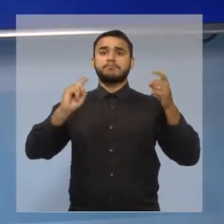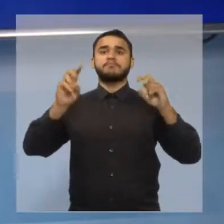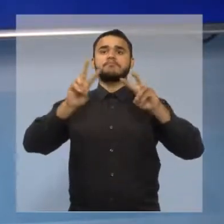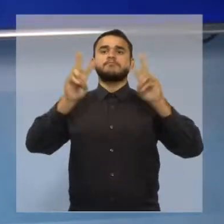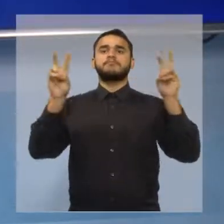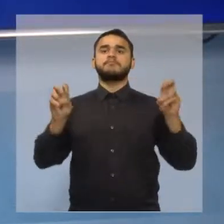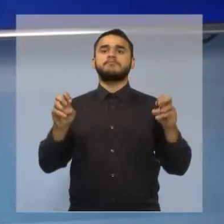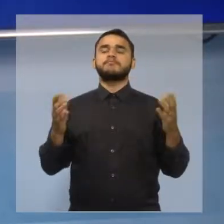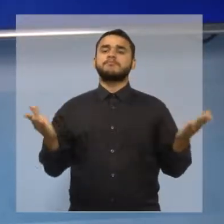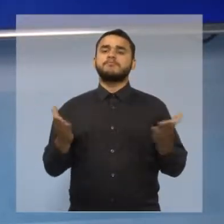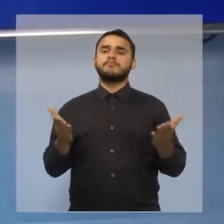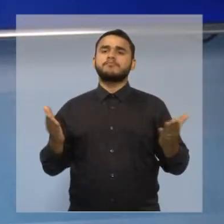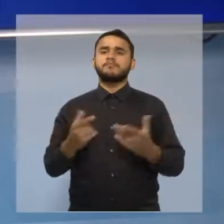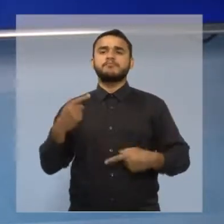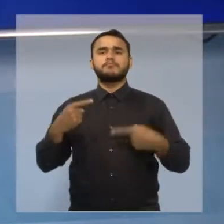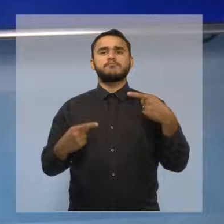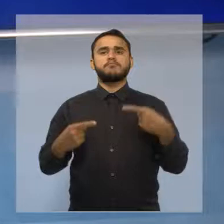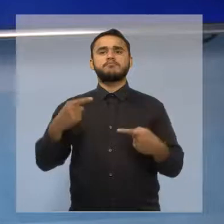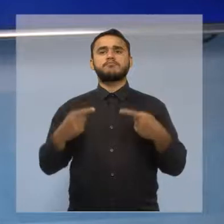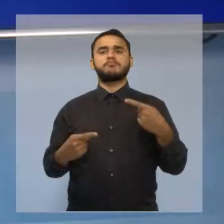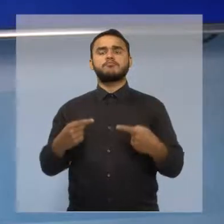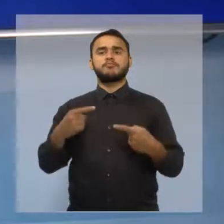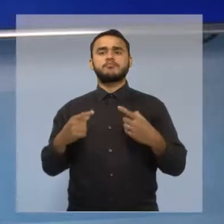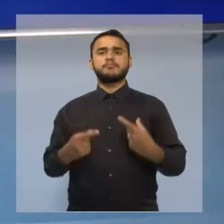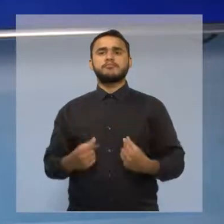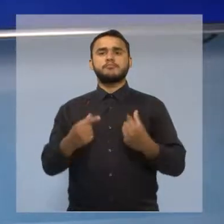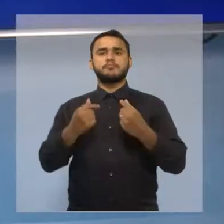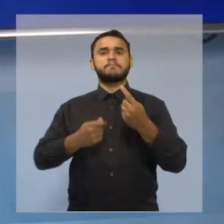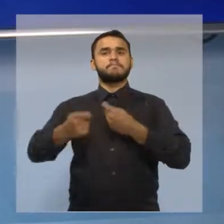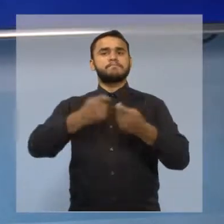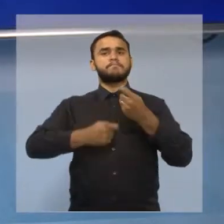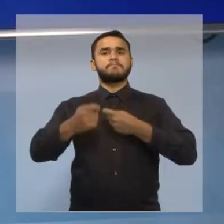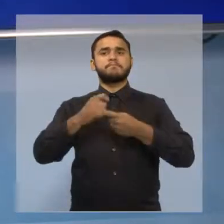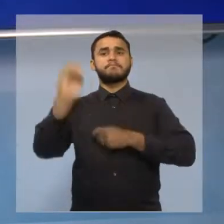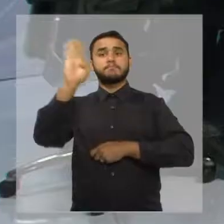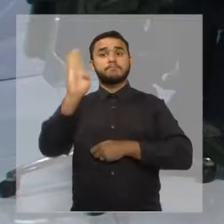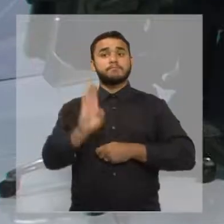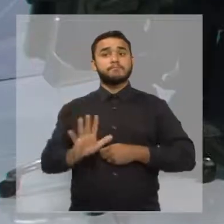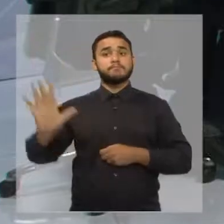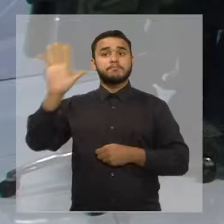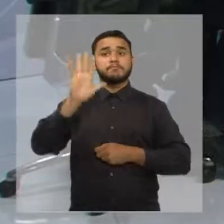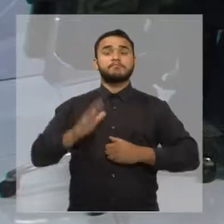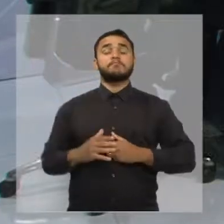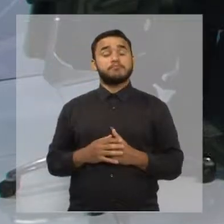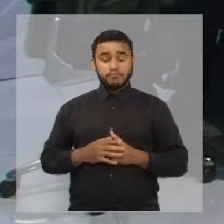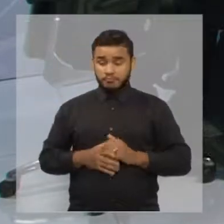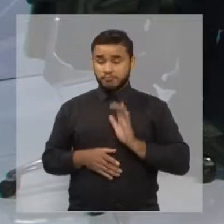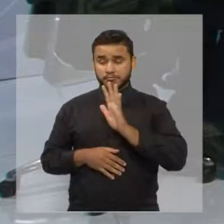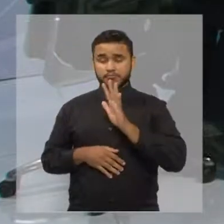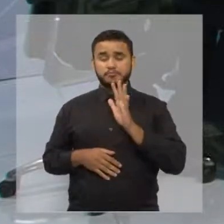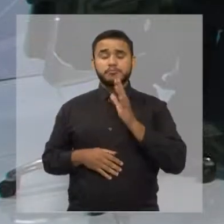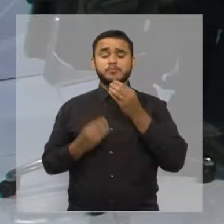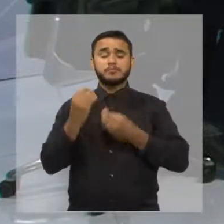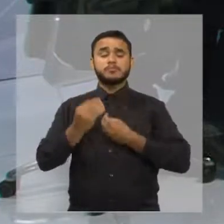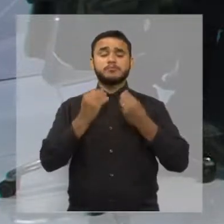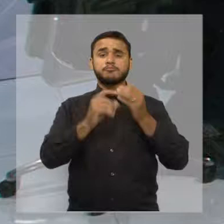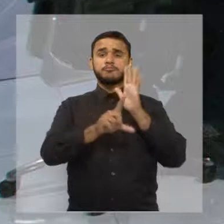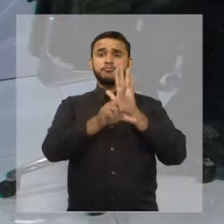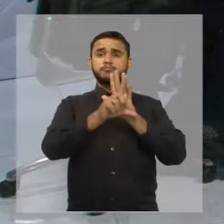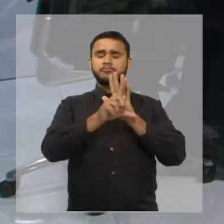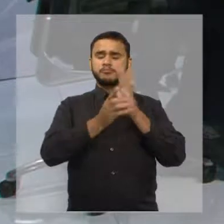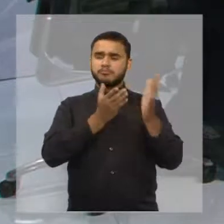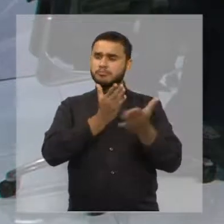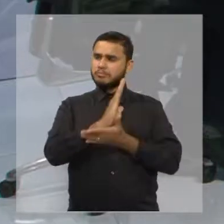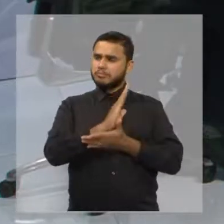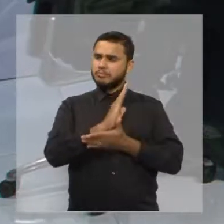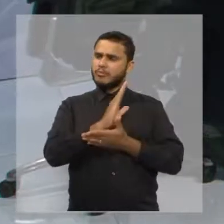os assuntos que fazem a pauta política e econômica do Brasil, a começar pela aprovação na semana que passou pelo